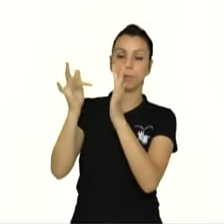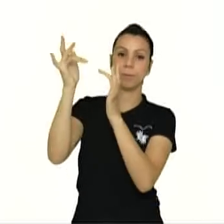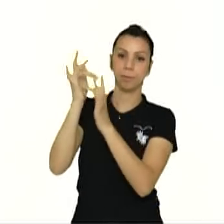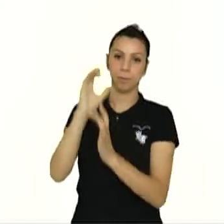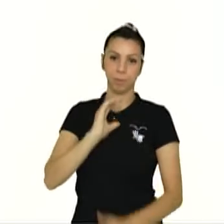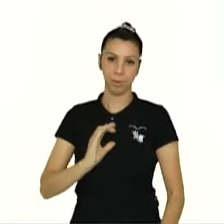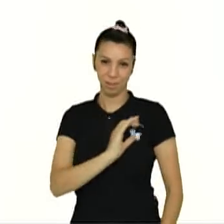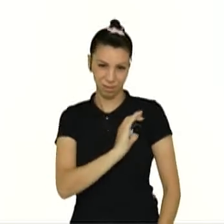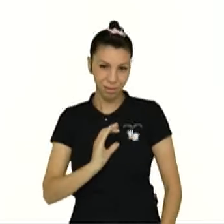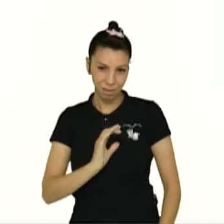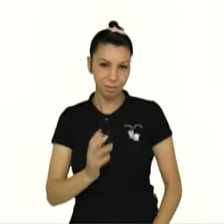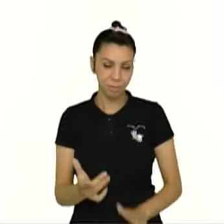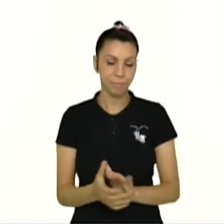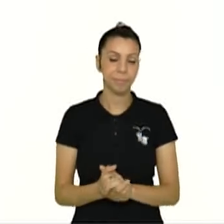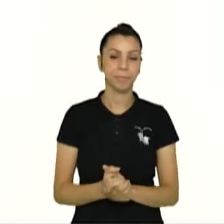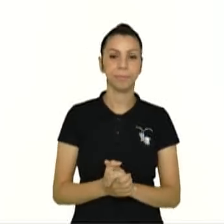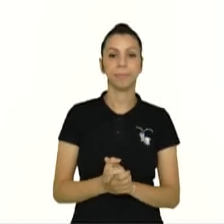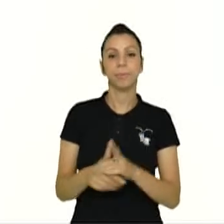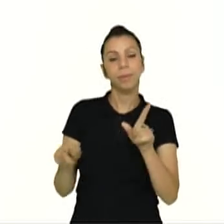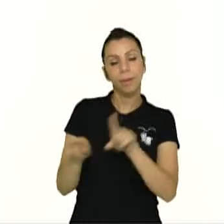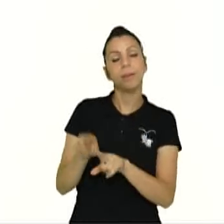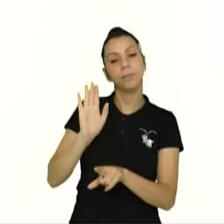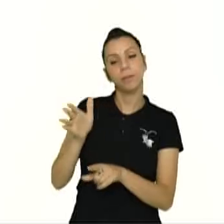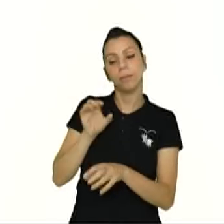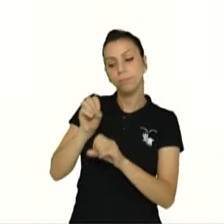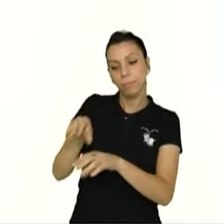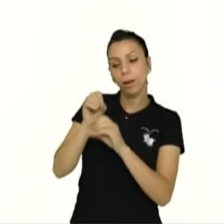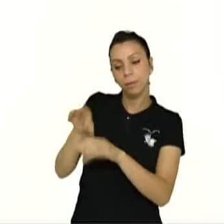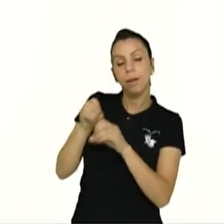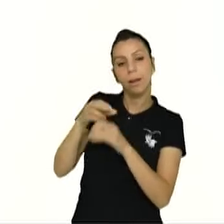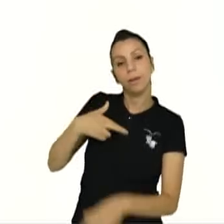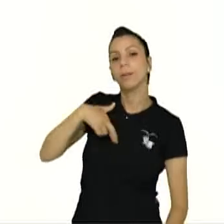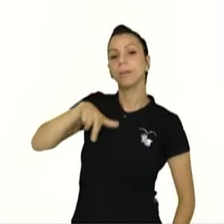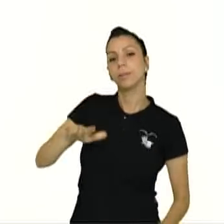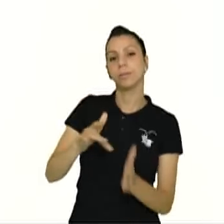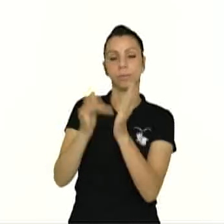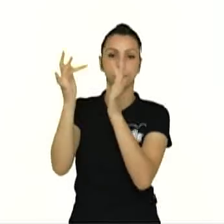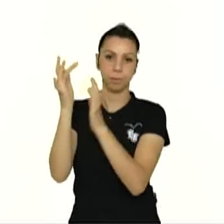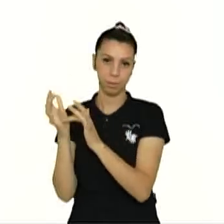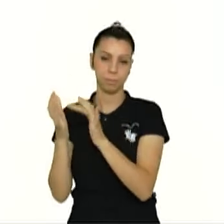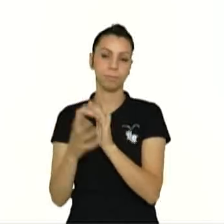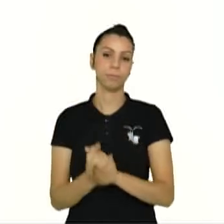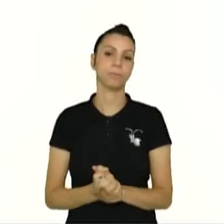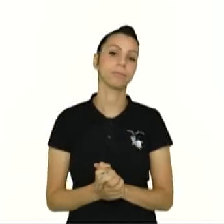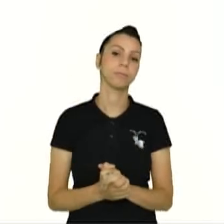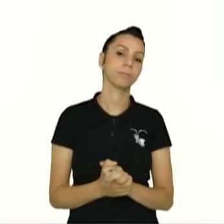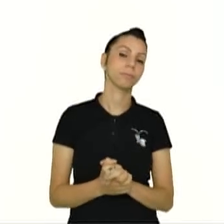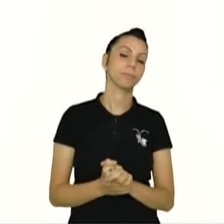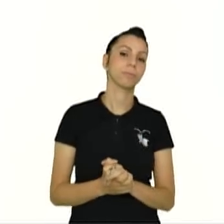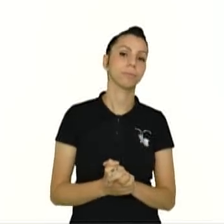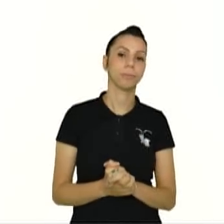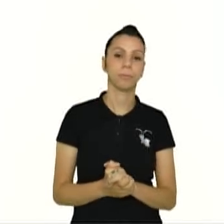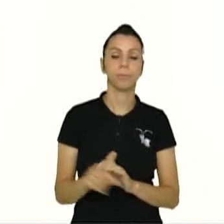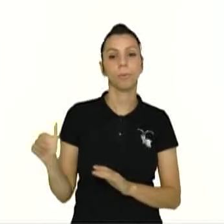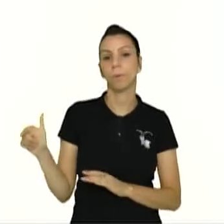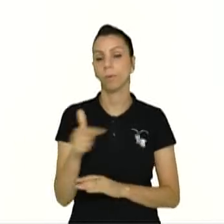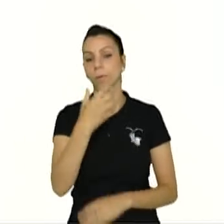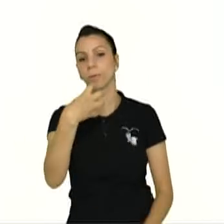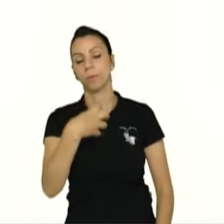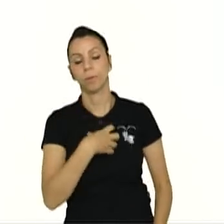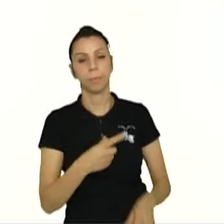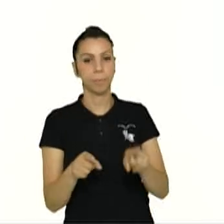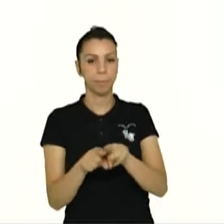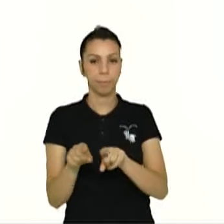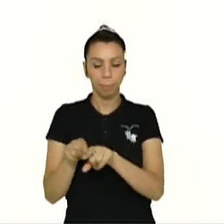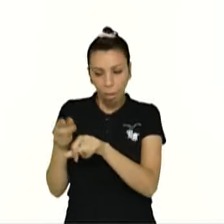questão da catequização dos povos indígenas. E, gente, um outro detalhe, que eles também eram